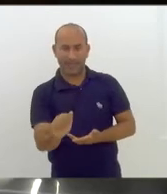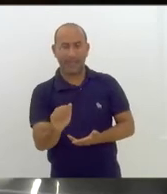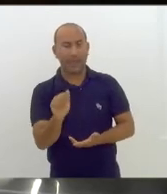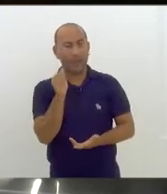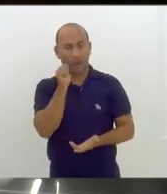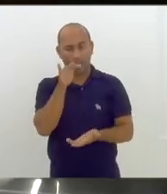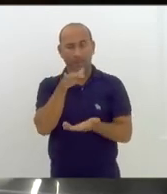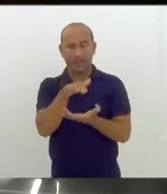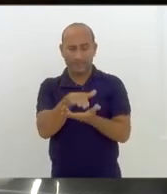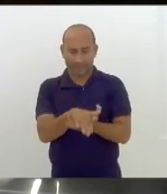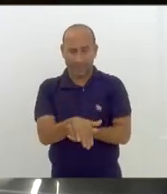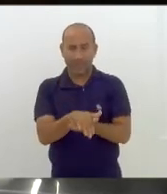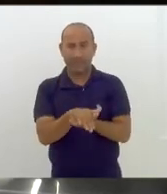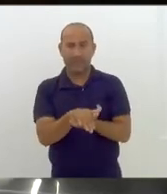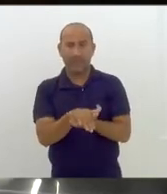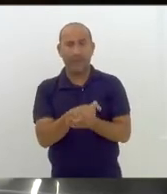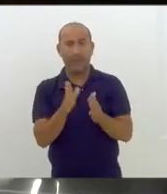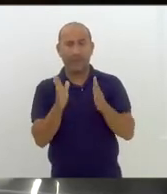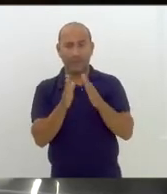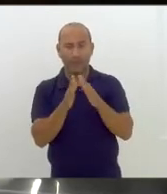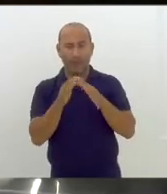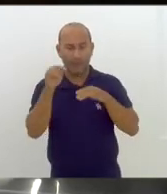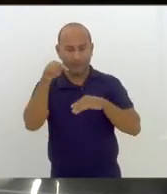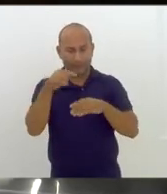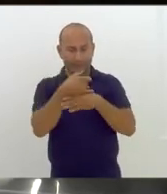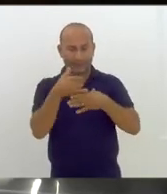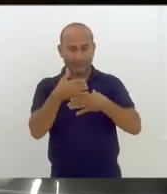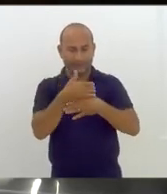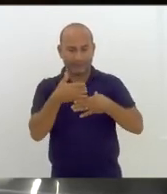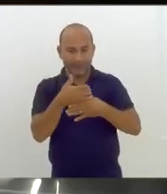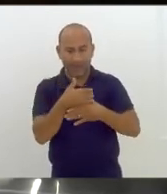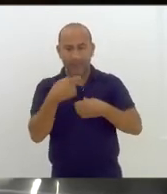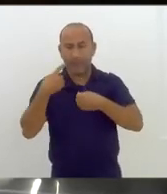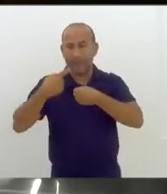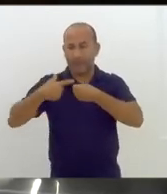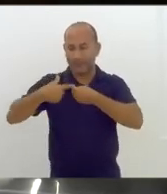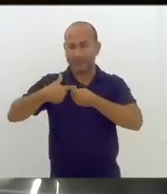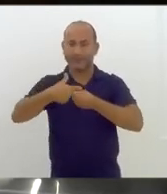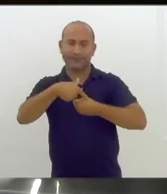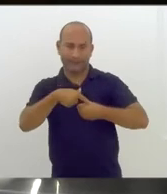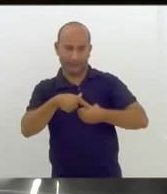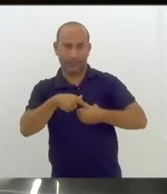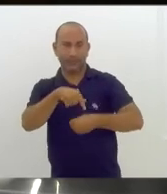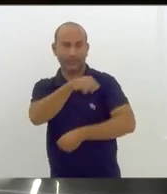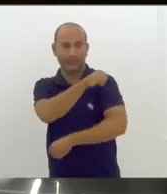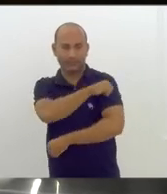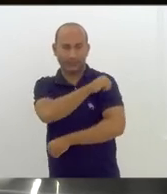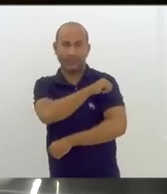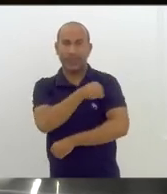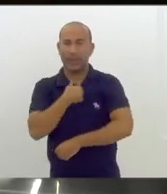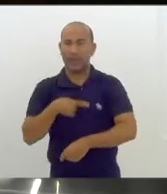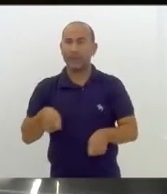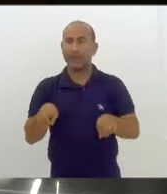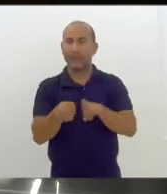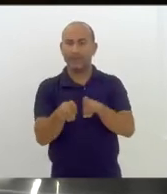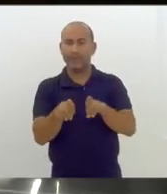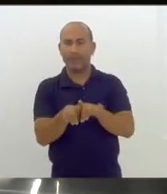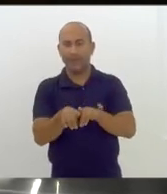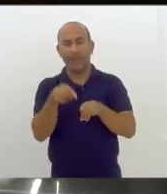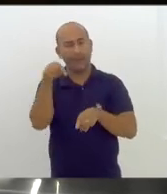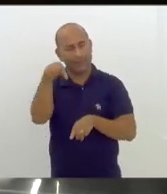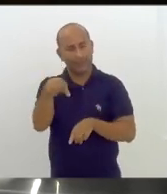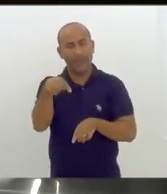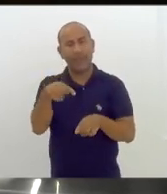casada, moradora dessa cidade, do município do Rio de Janeiro, que eu também sou carioca,